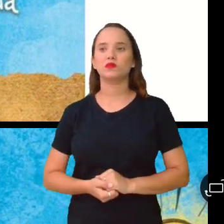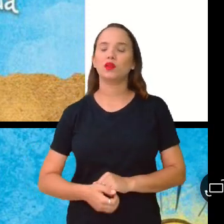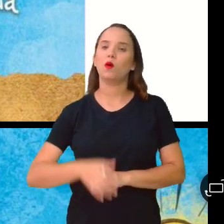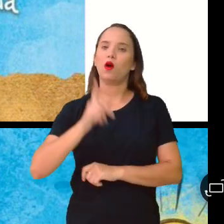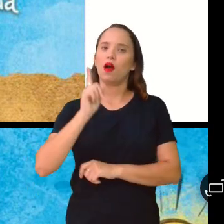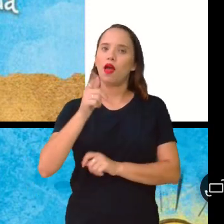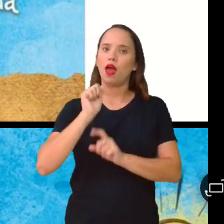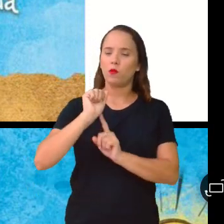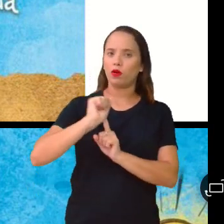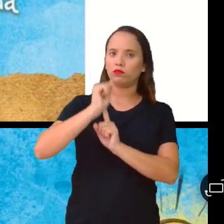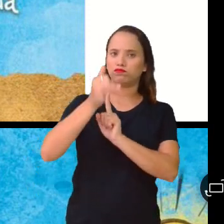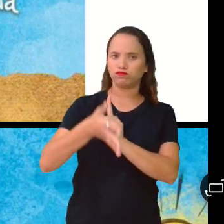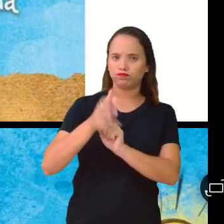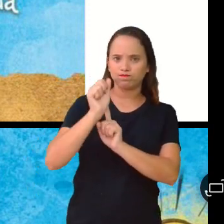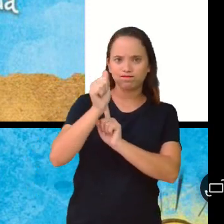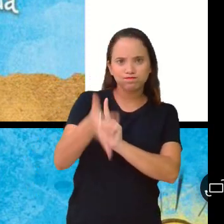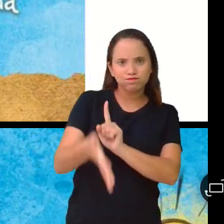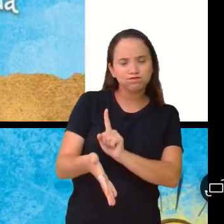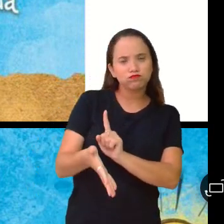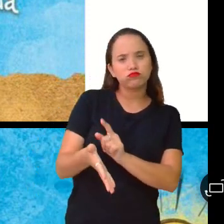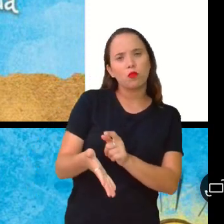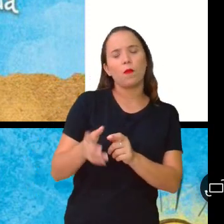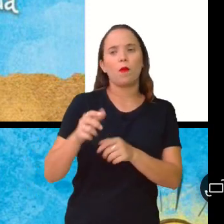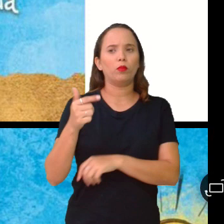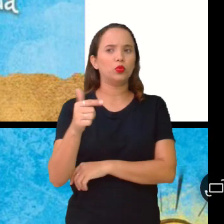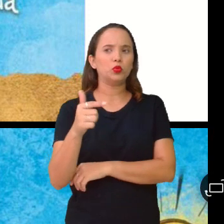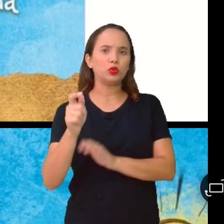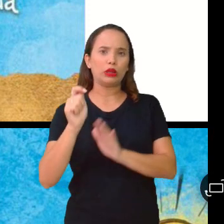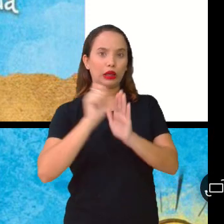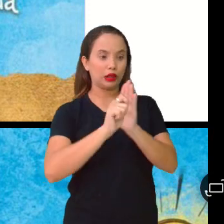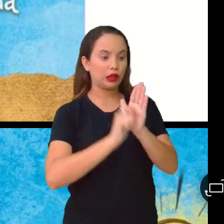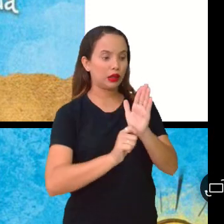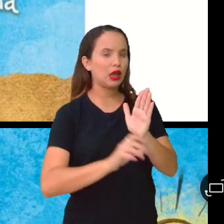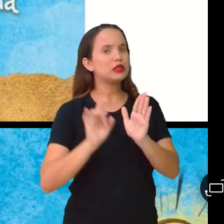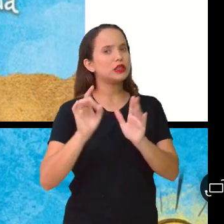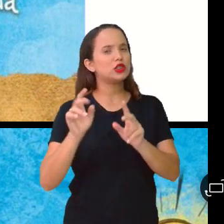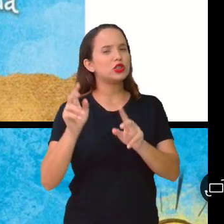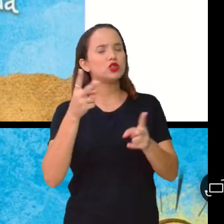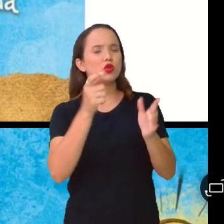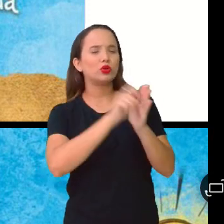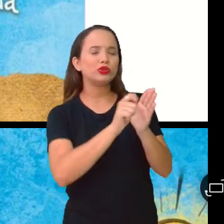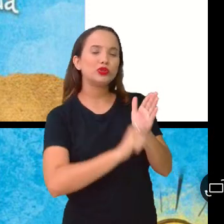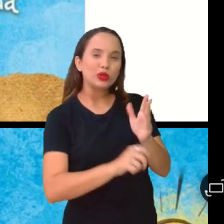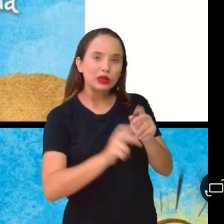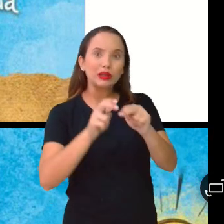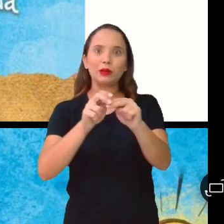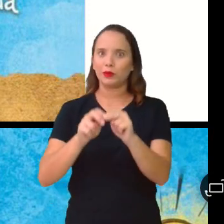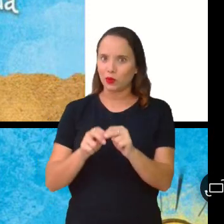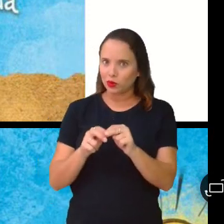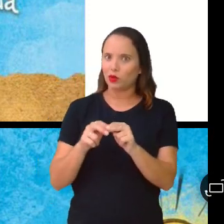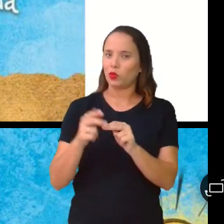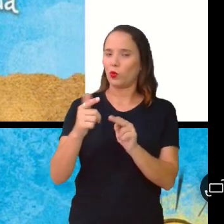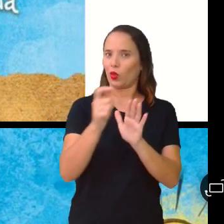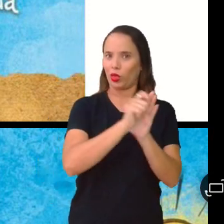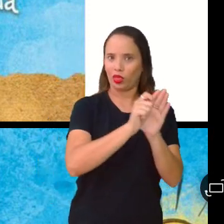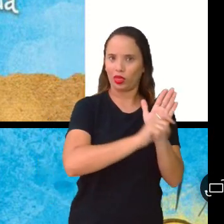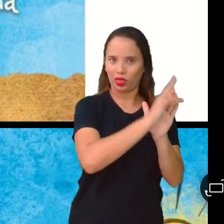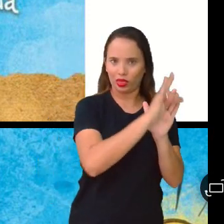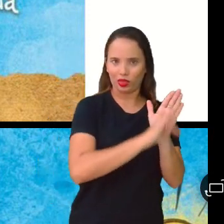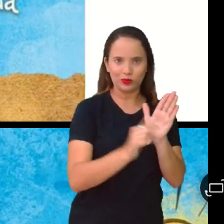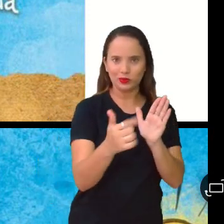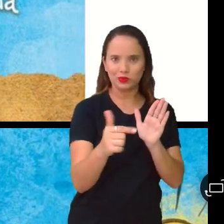tenha escrita, a gente vai só observar as imagens e é visual justamente por isso, porque não tem texto,